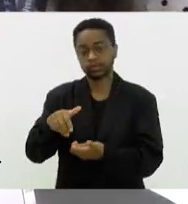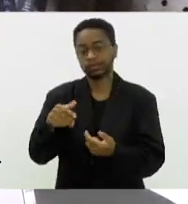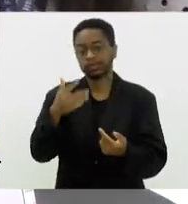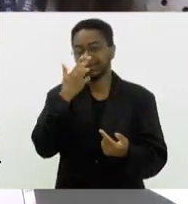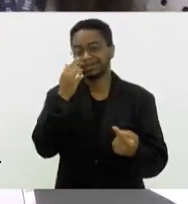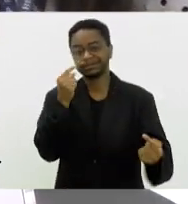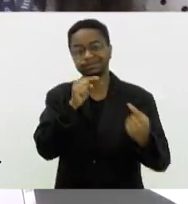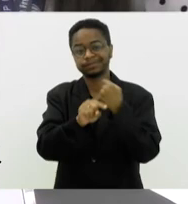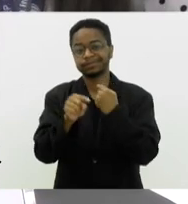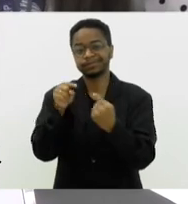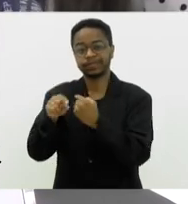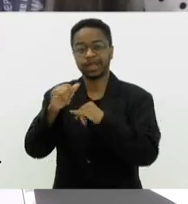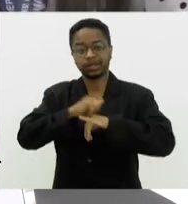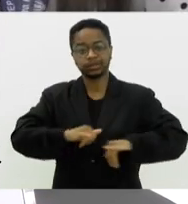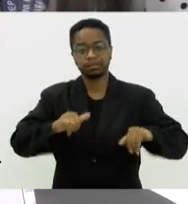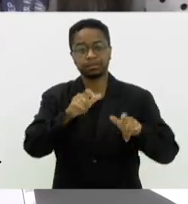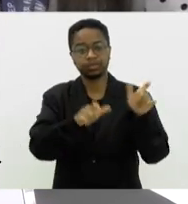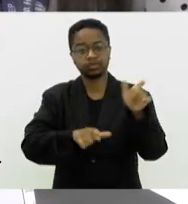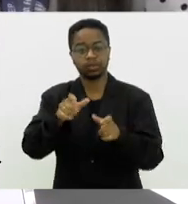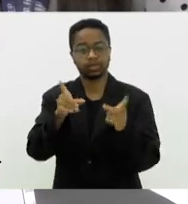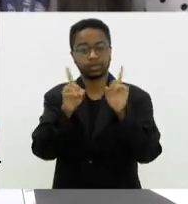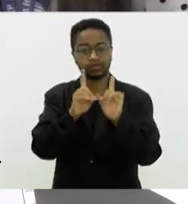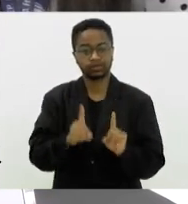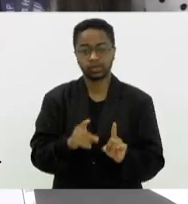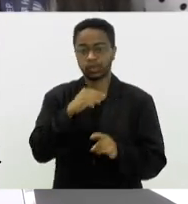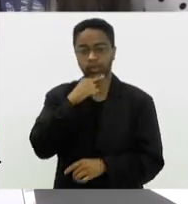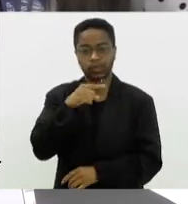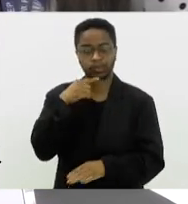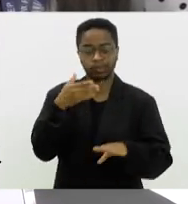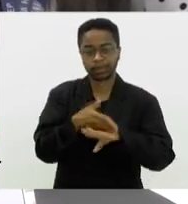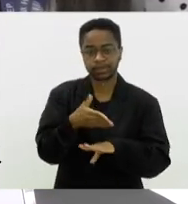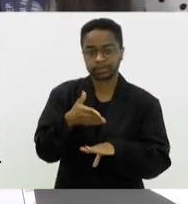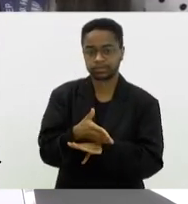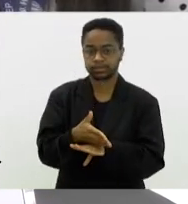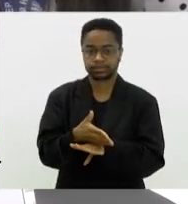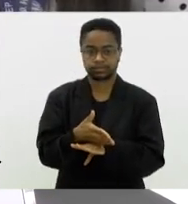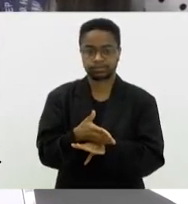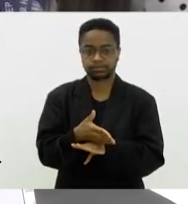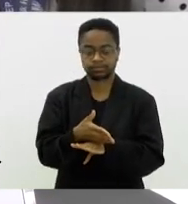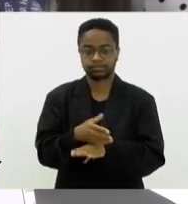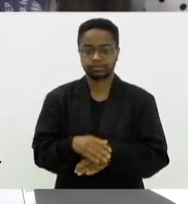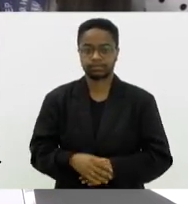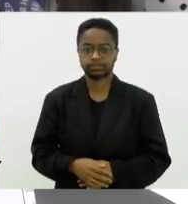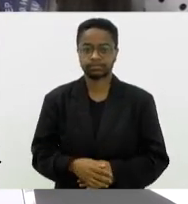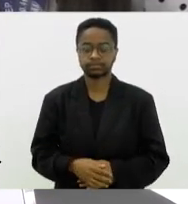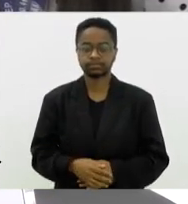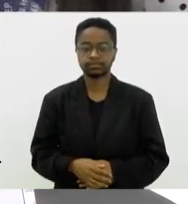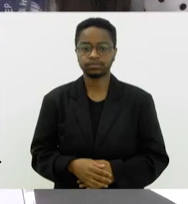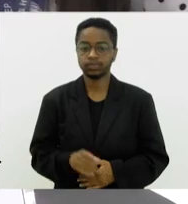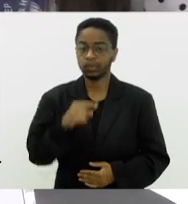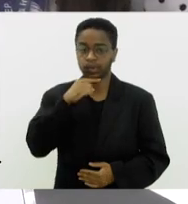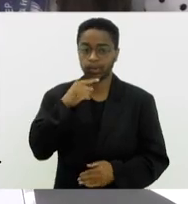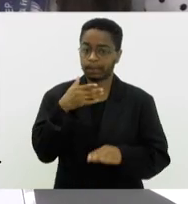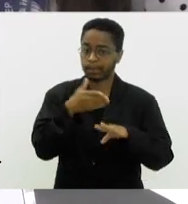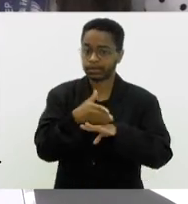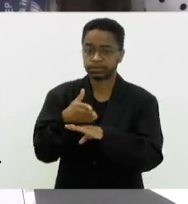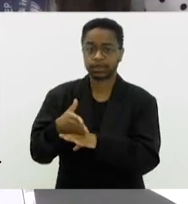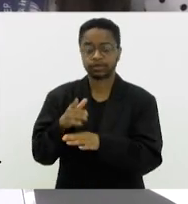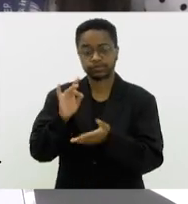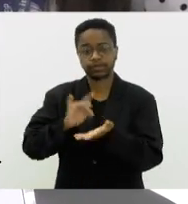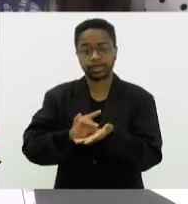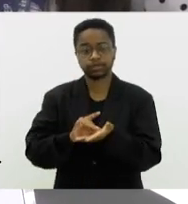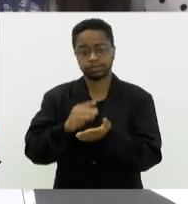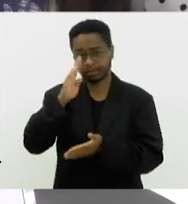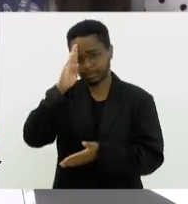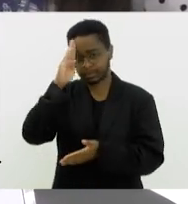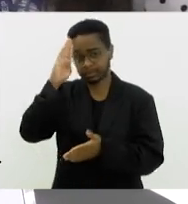pessoas com deficiência não consigam participar em plenitude daquilo que é, de fato, o maior espetáculo